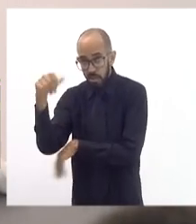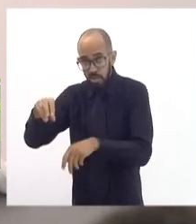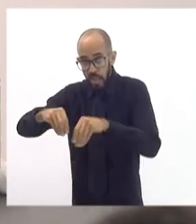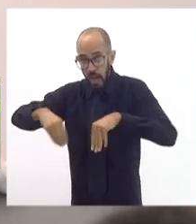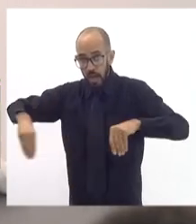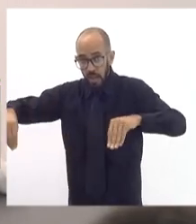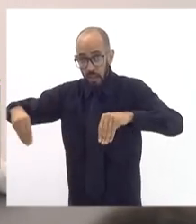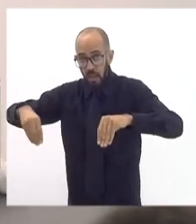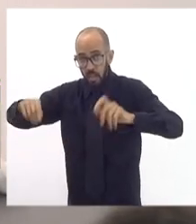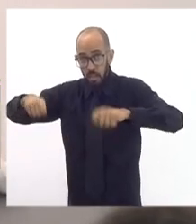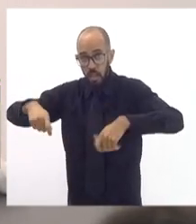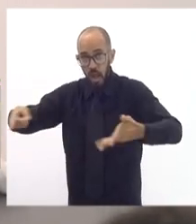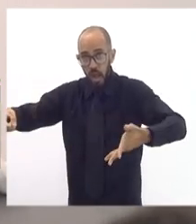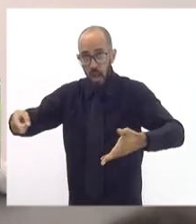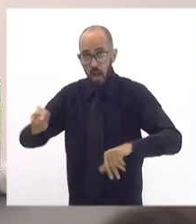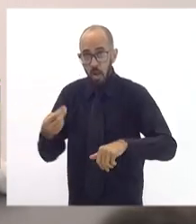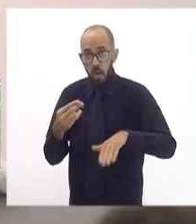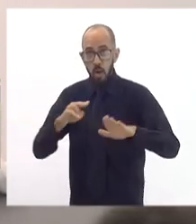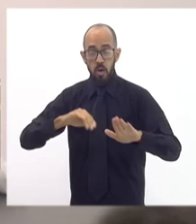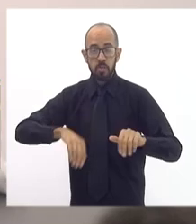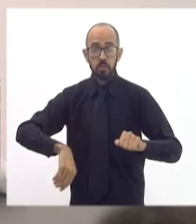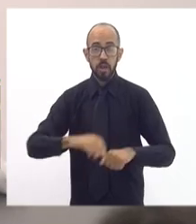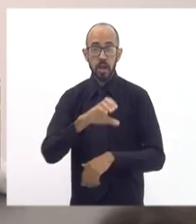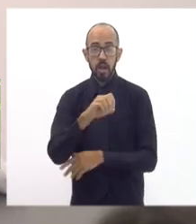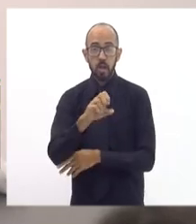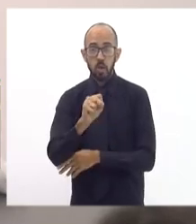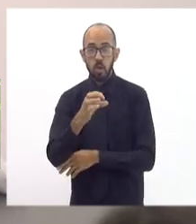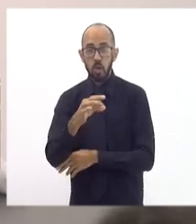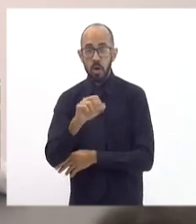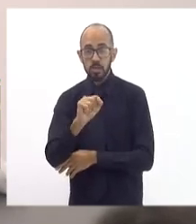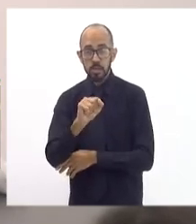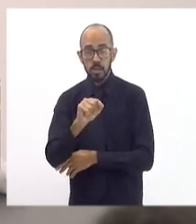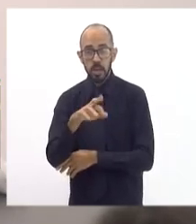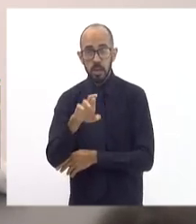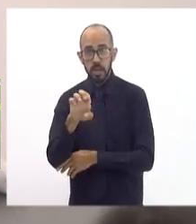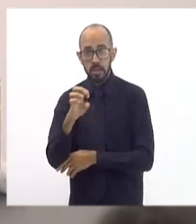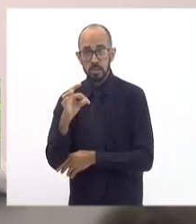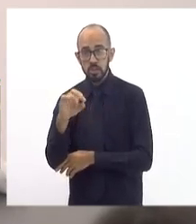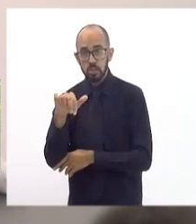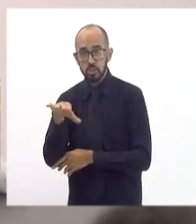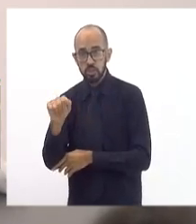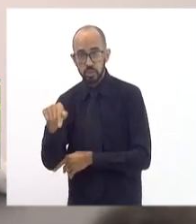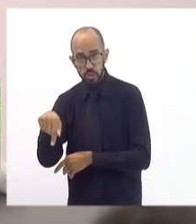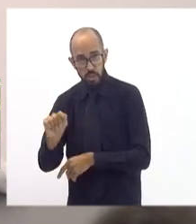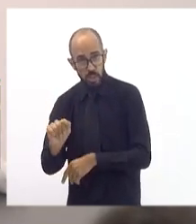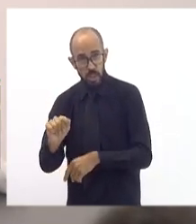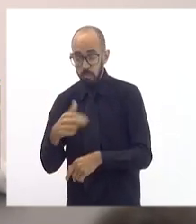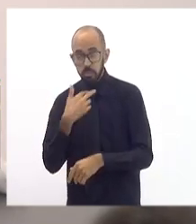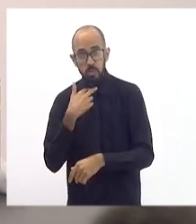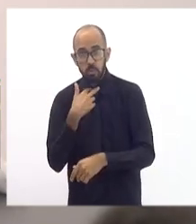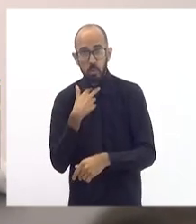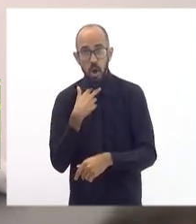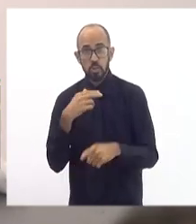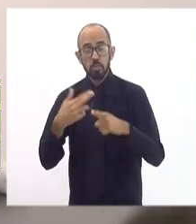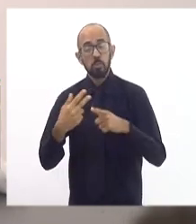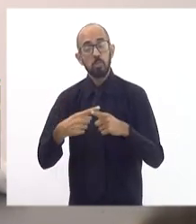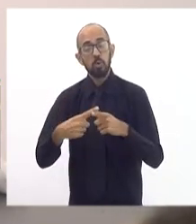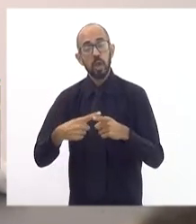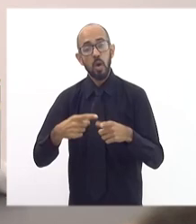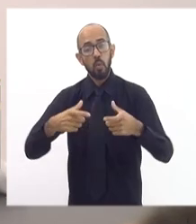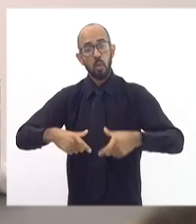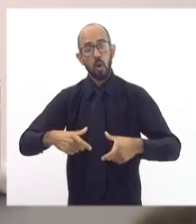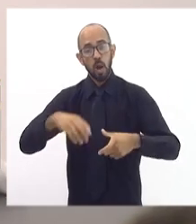na areia na beira da praia ou vai pescar da Costa da Regina que nem ele pode chegar porque a hora de exclusão lá em uma área militar então é complicado